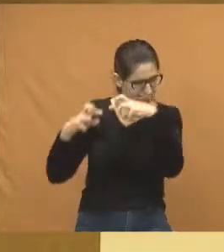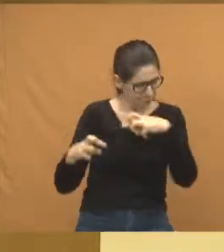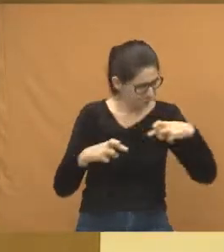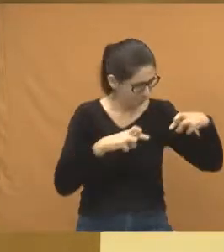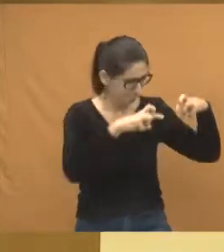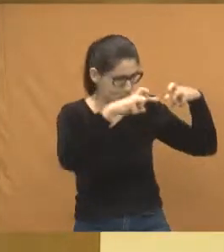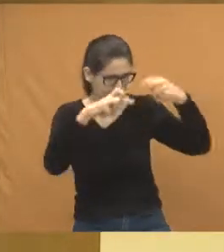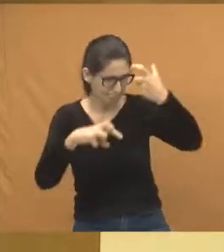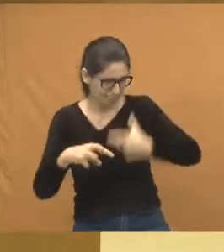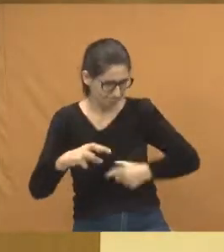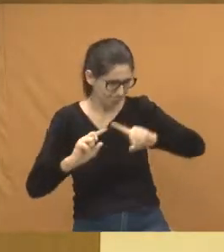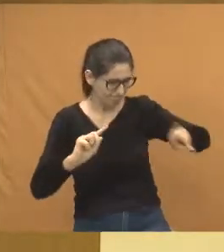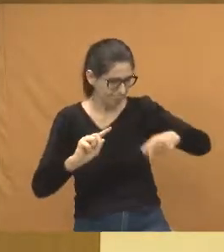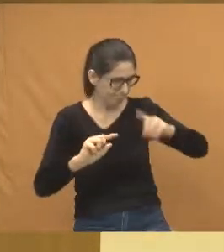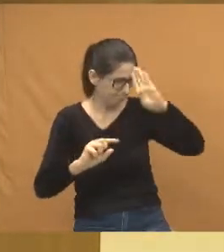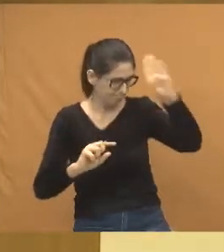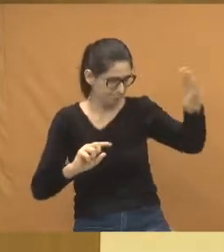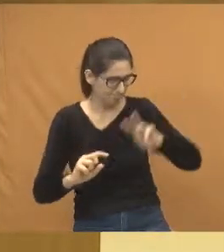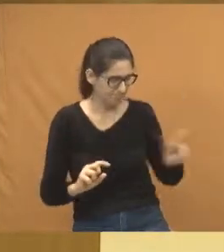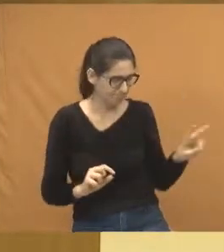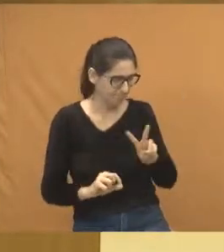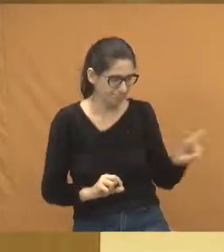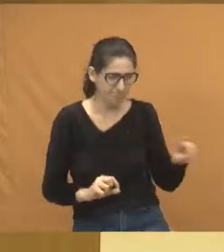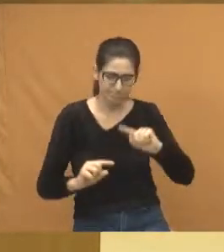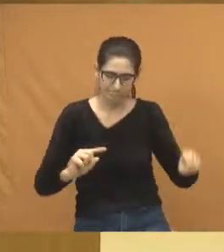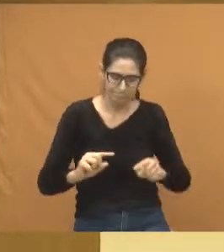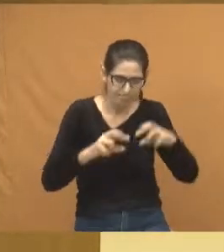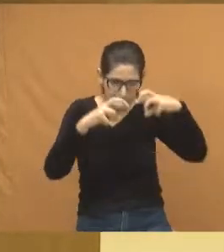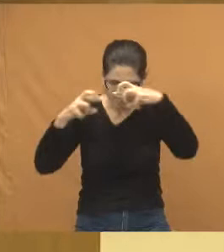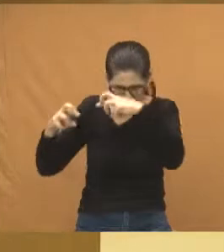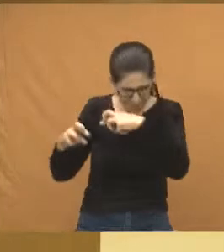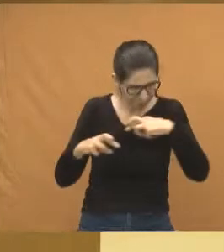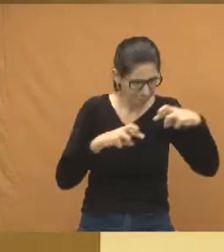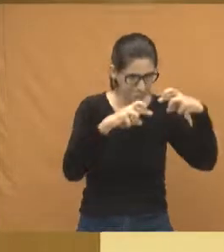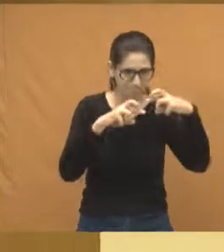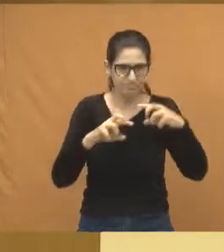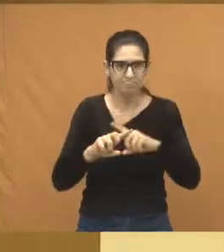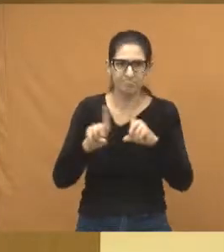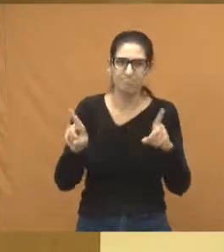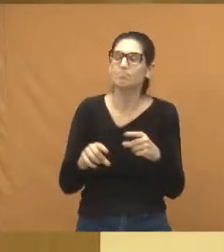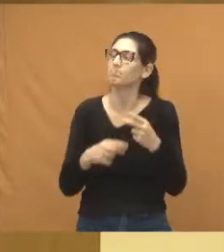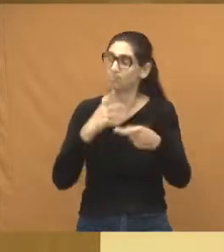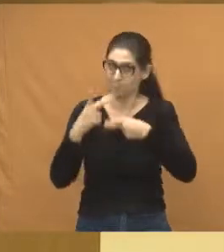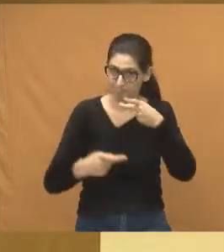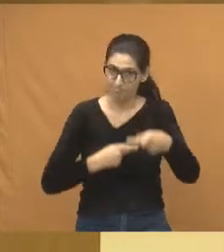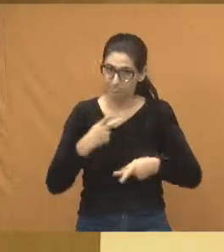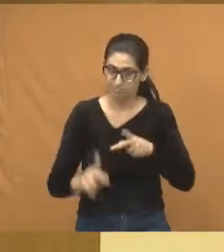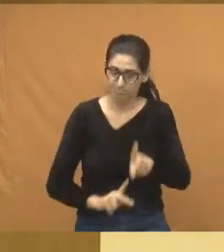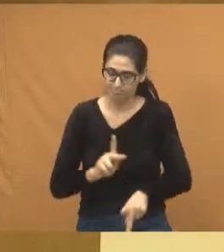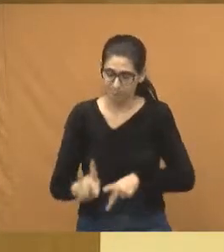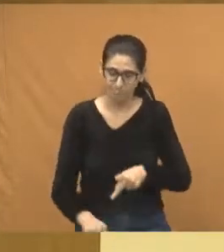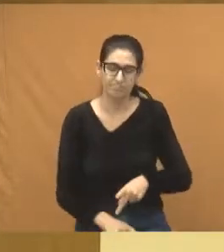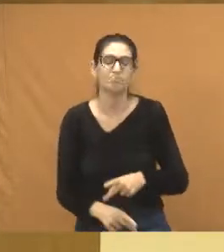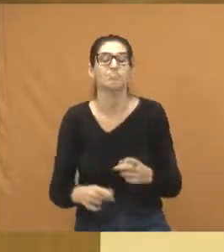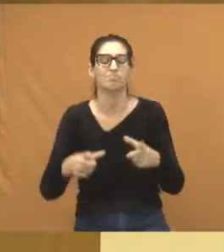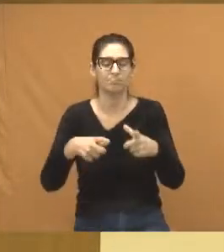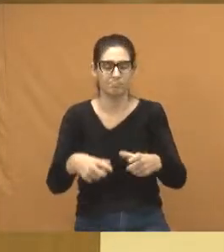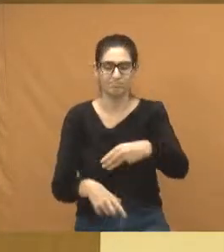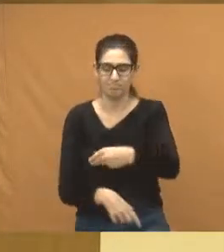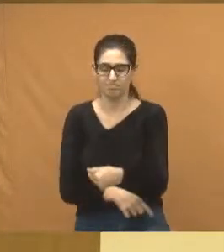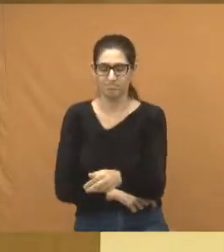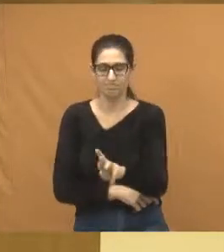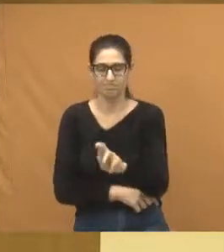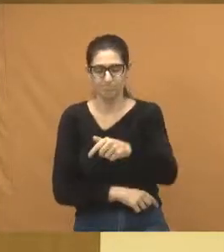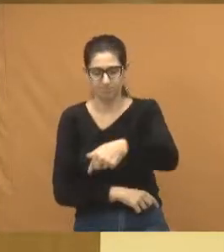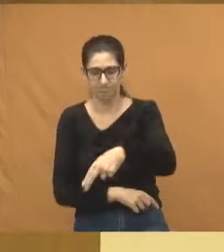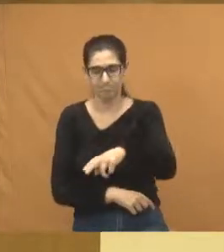nosso trabalho, é um dos principais trabalhos do vereador, fiscalizando, mas aí eu estou dando um retorno aí para a comunidade lá do Jardim do Marquês, que espero